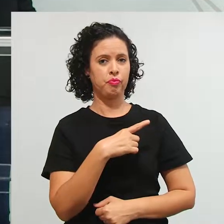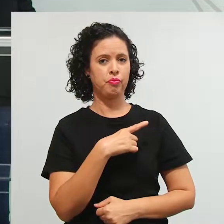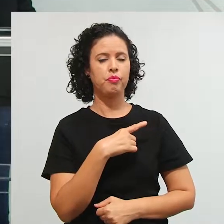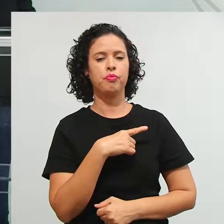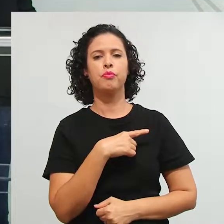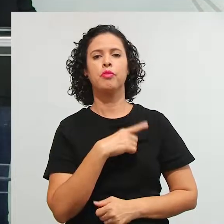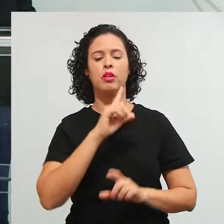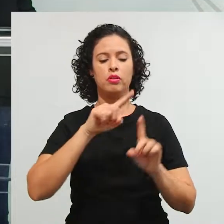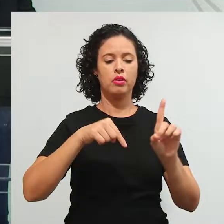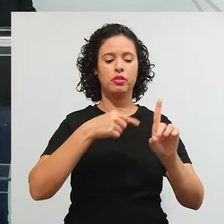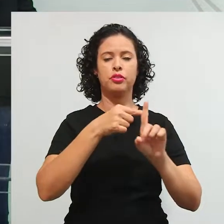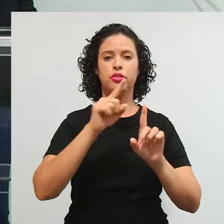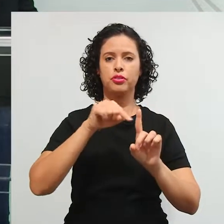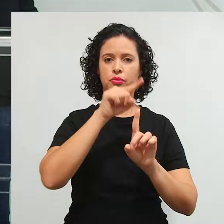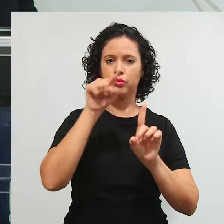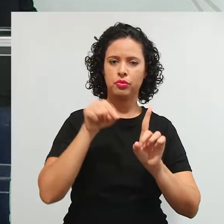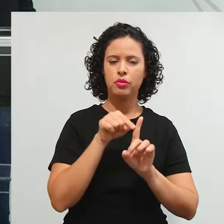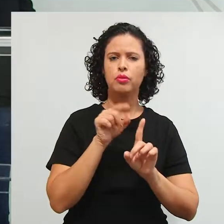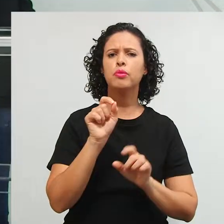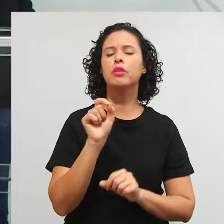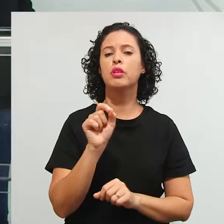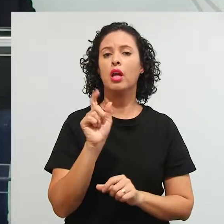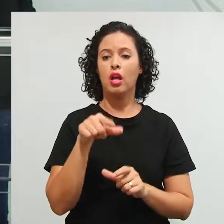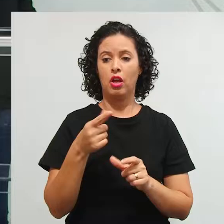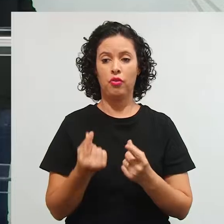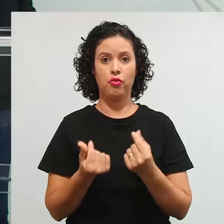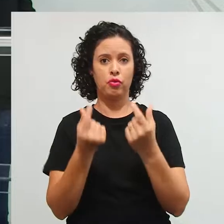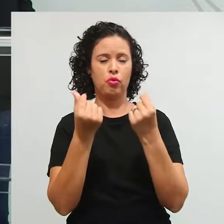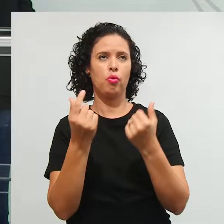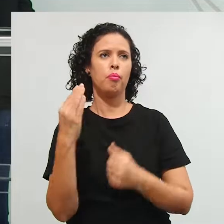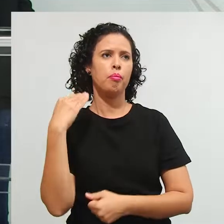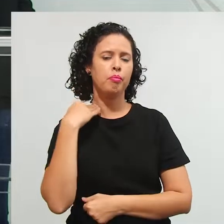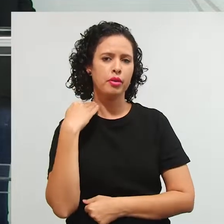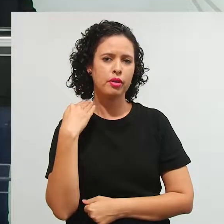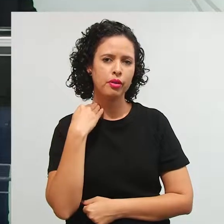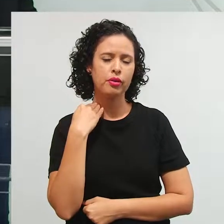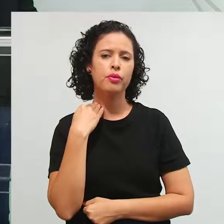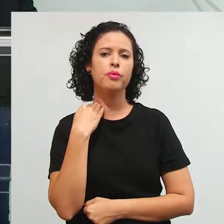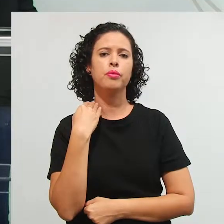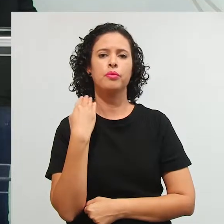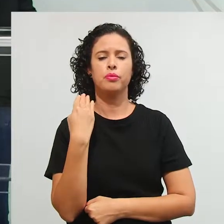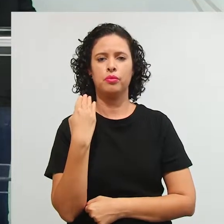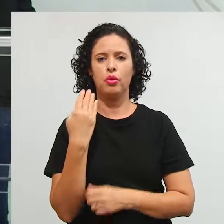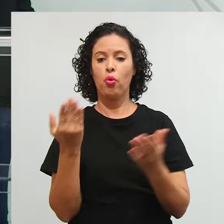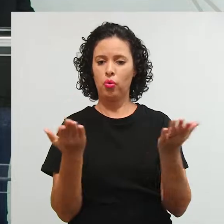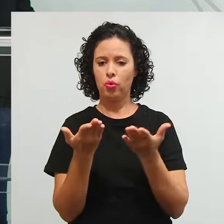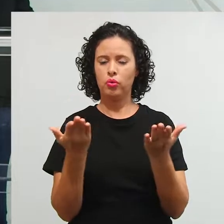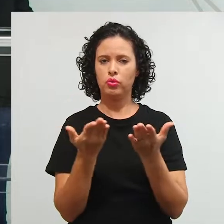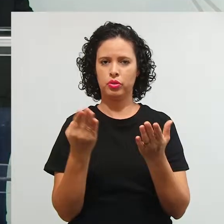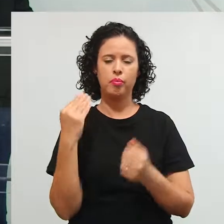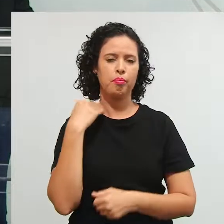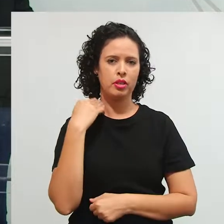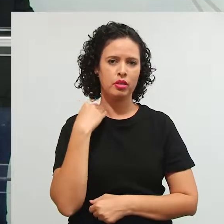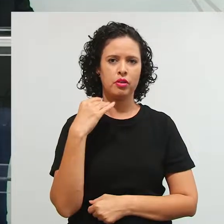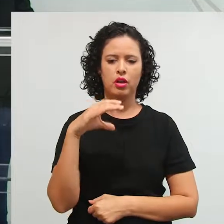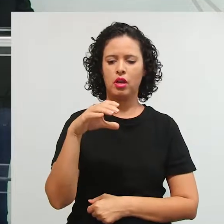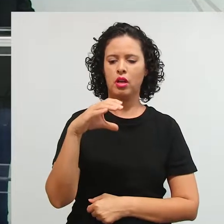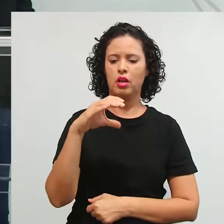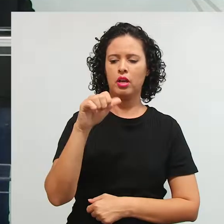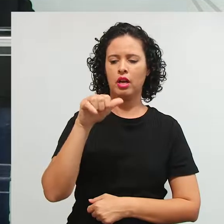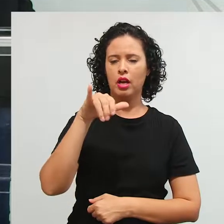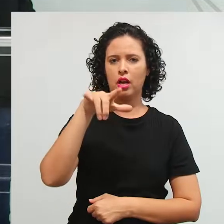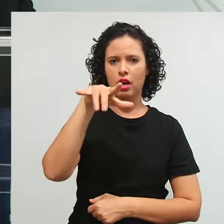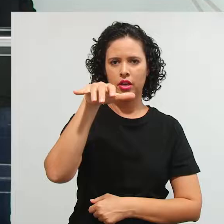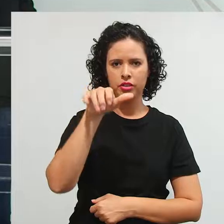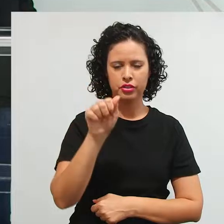no ativo circulante. O que são disponibilidades? O montante que tem em bancos, hoje é só bancos, caixa, aplicação